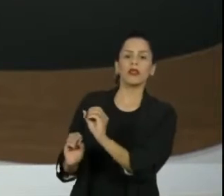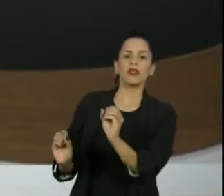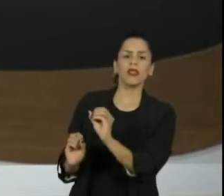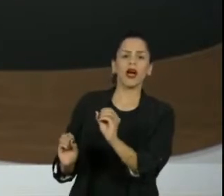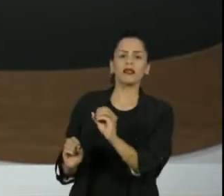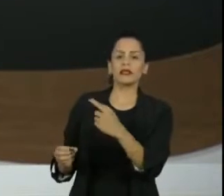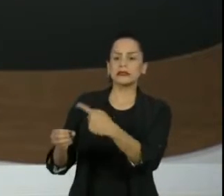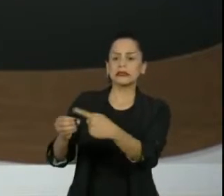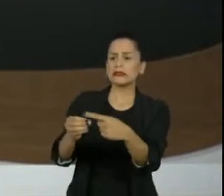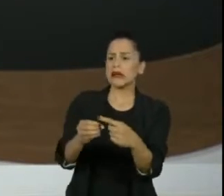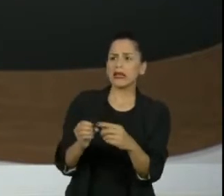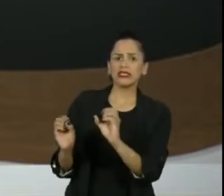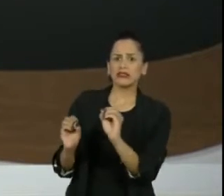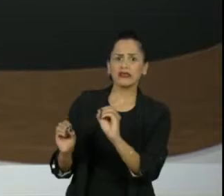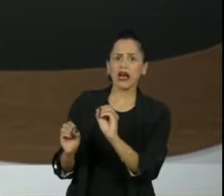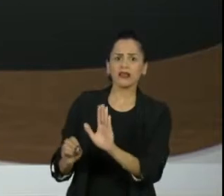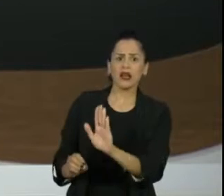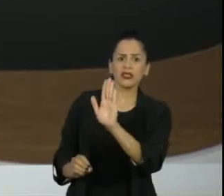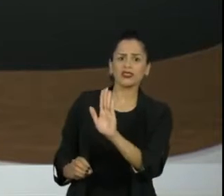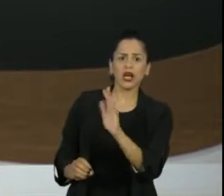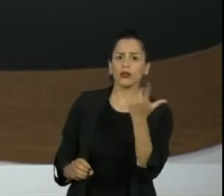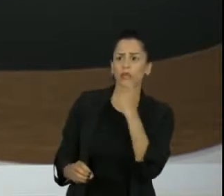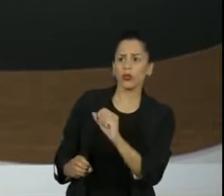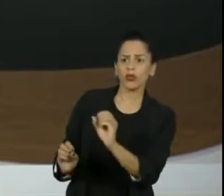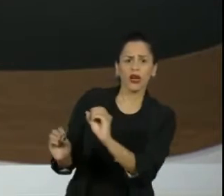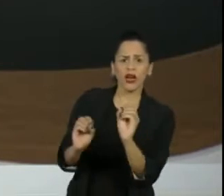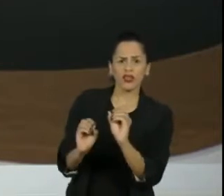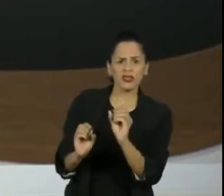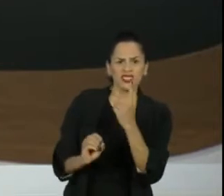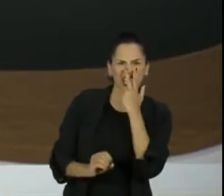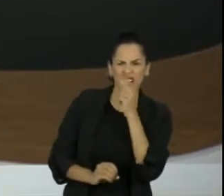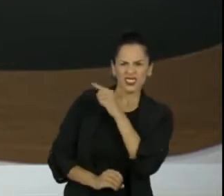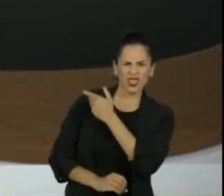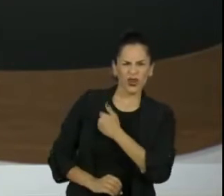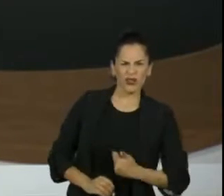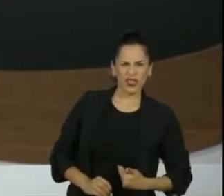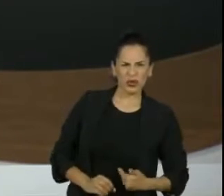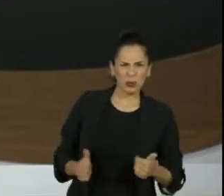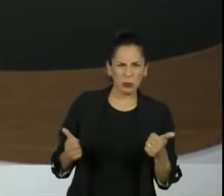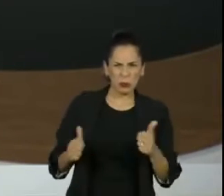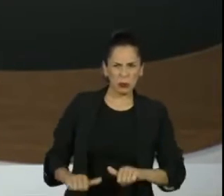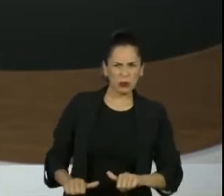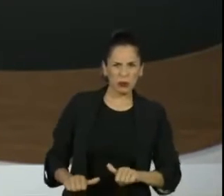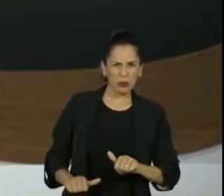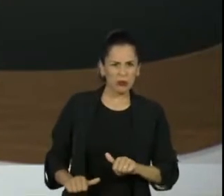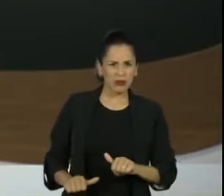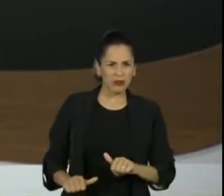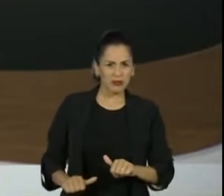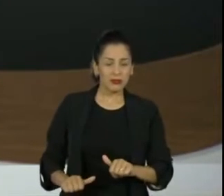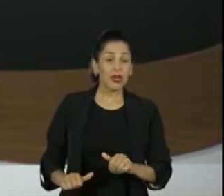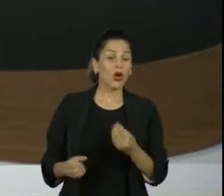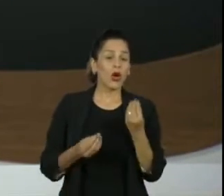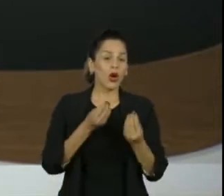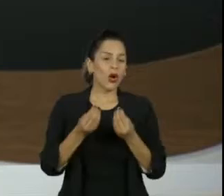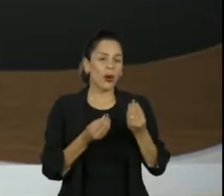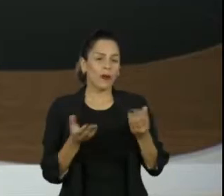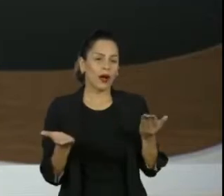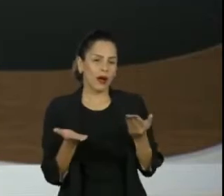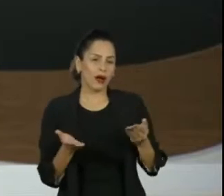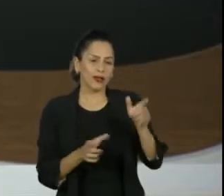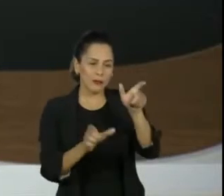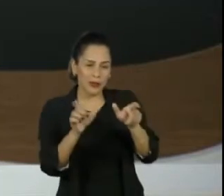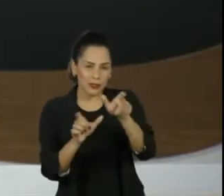sua cidade. O senhor acha que o governador sai mal da eleição? Qual a avaliação que o mineiro faz do governo Romeu